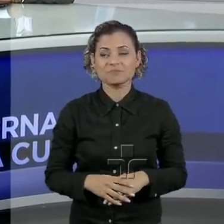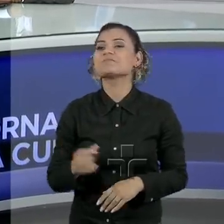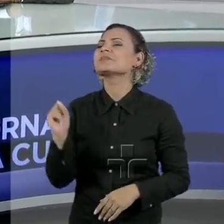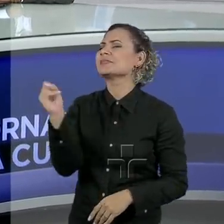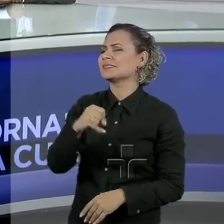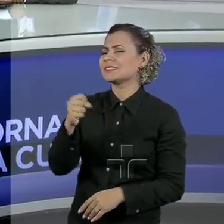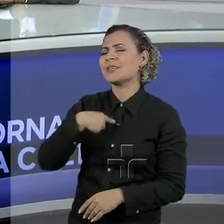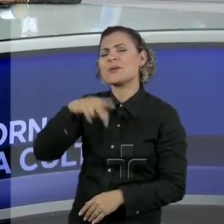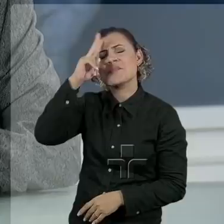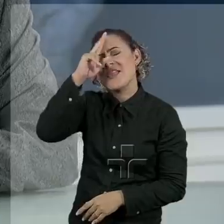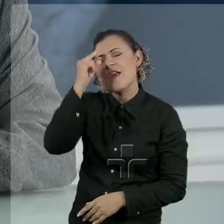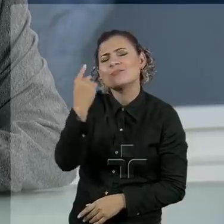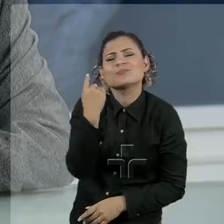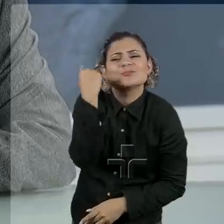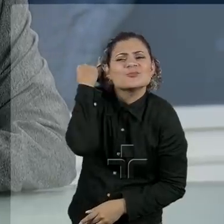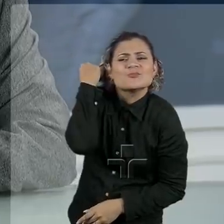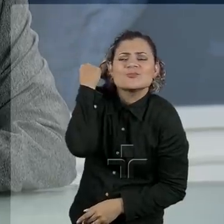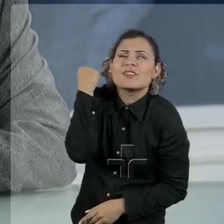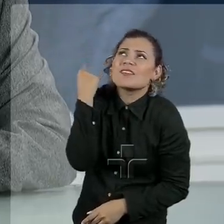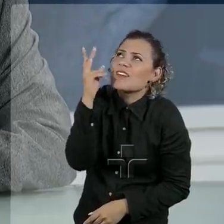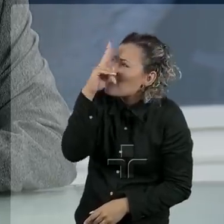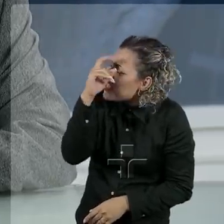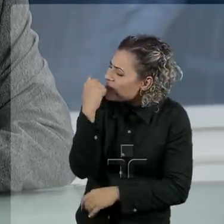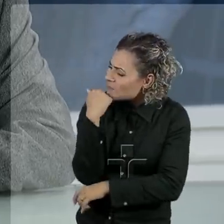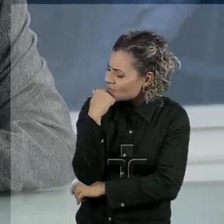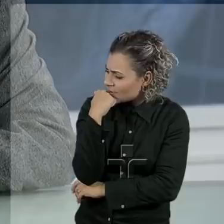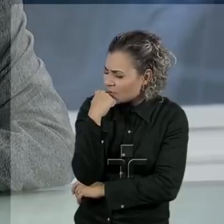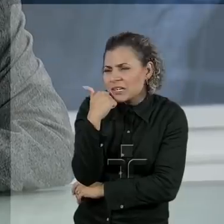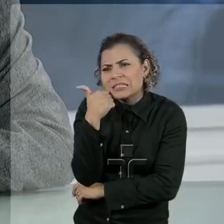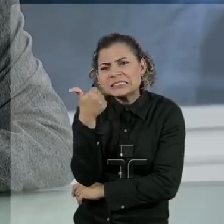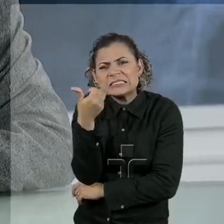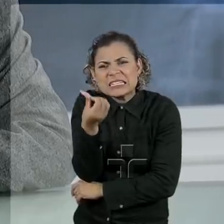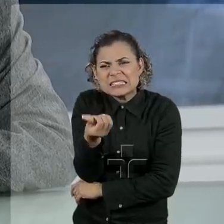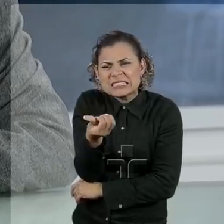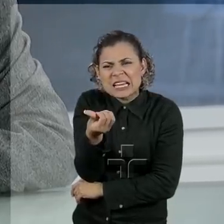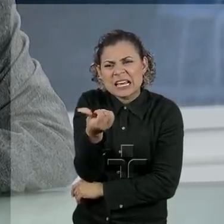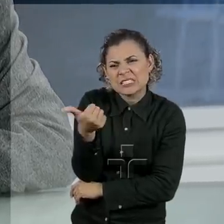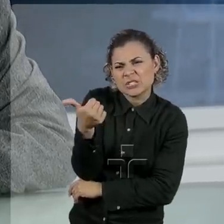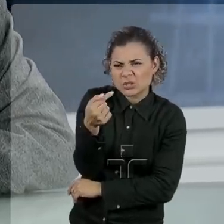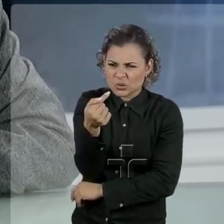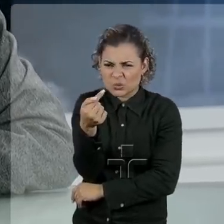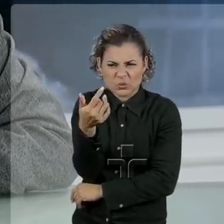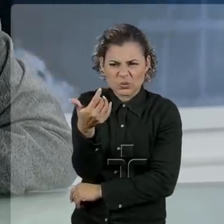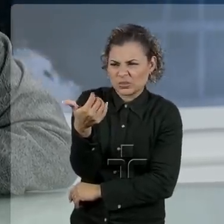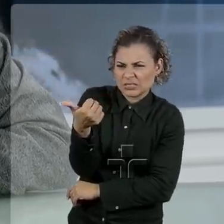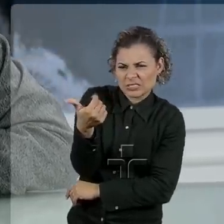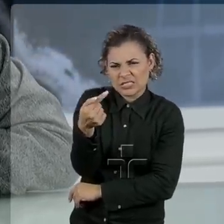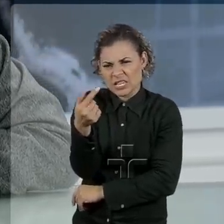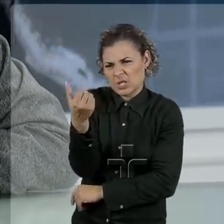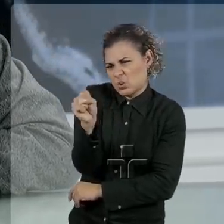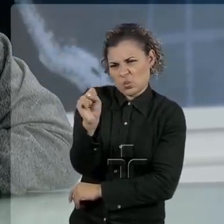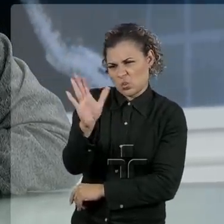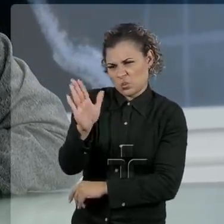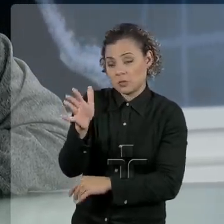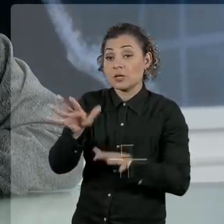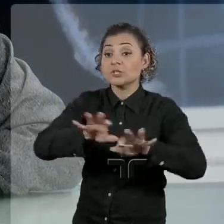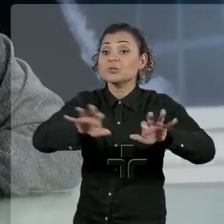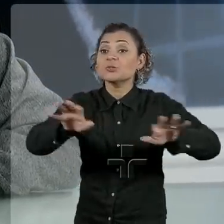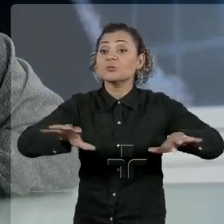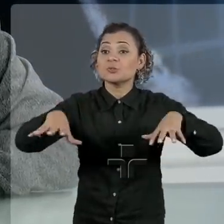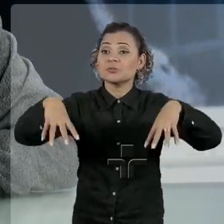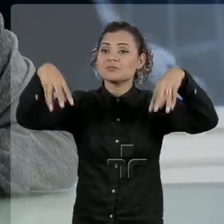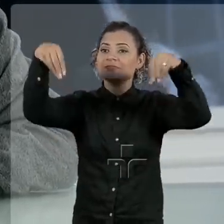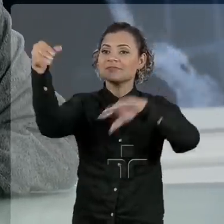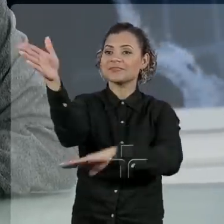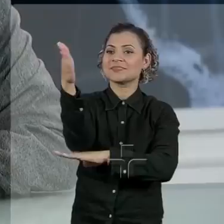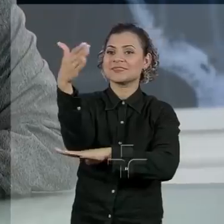algum tempo atrás, não sei, não lembro se foi 17 ou 18, acho que 17, teve a exposição do Rá-Tim-Bum